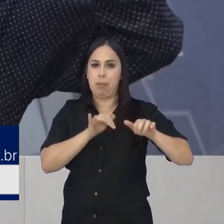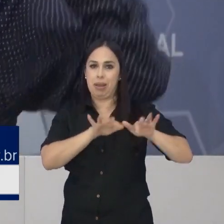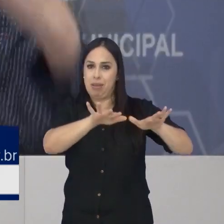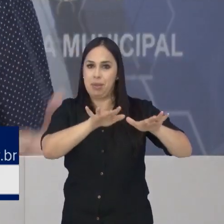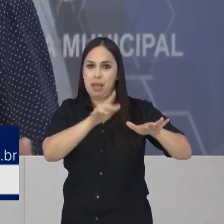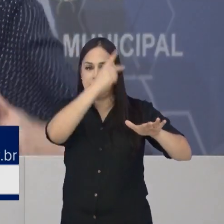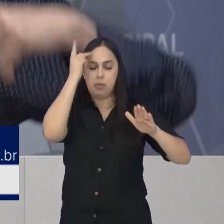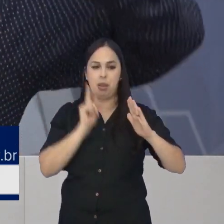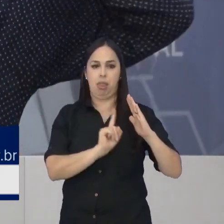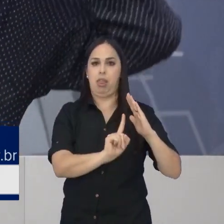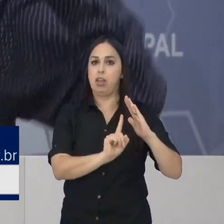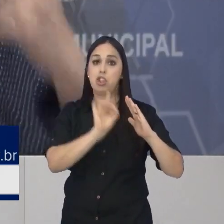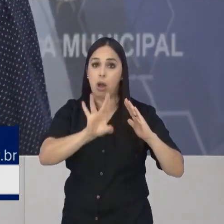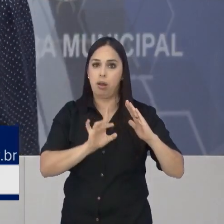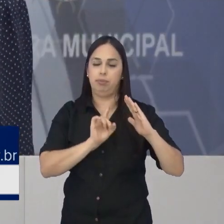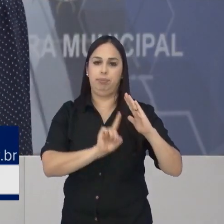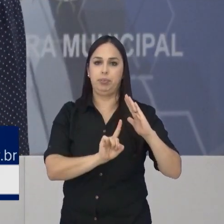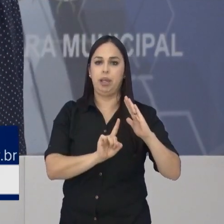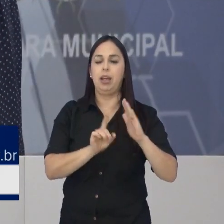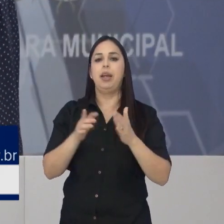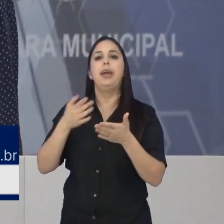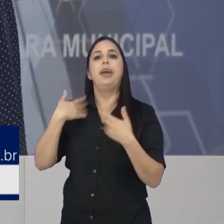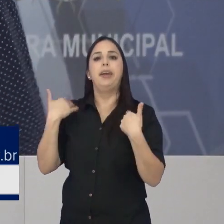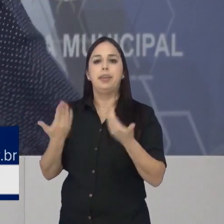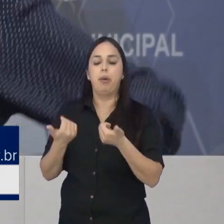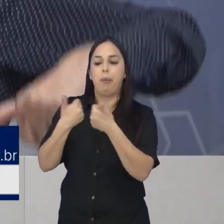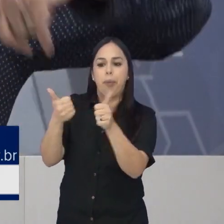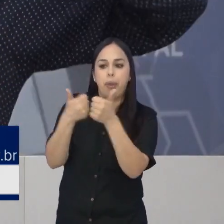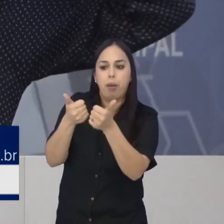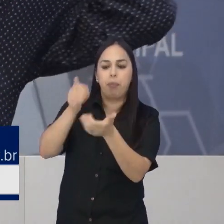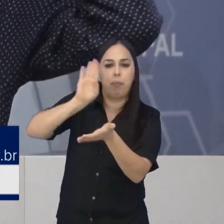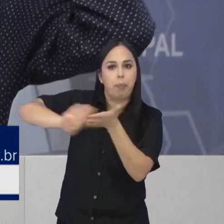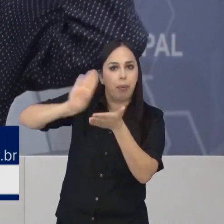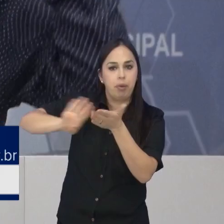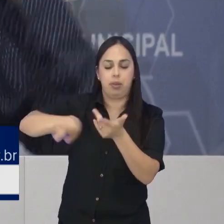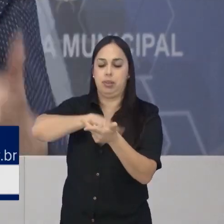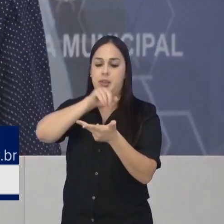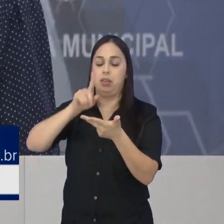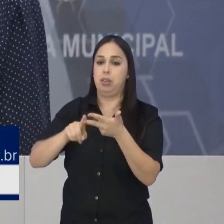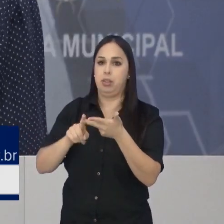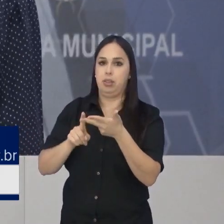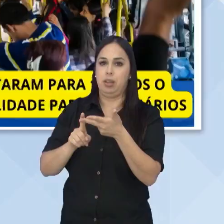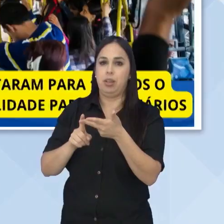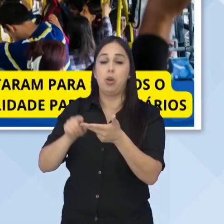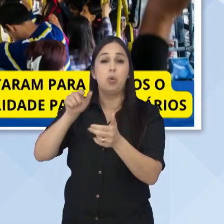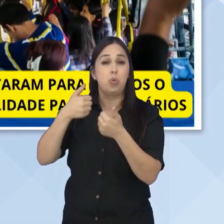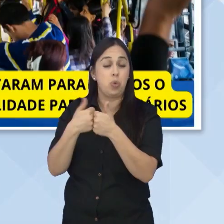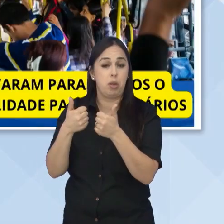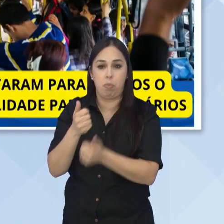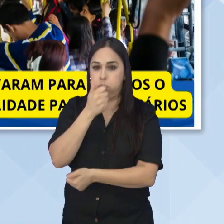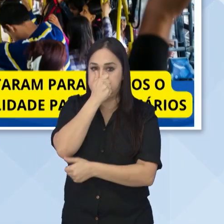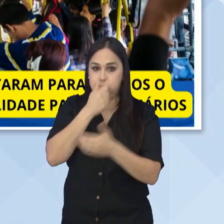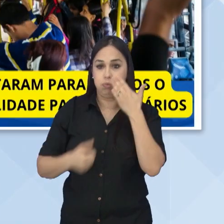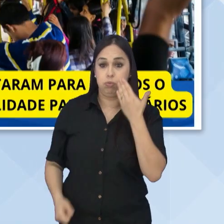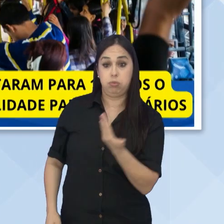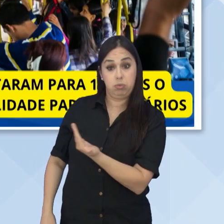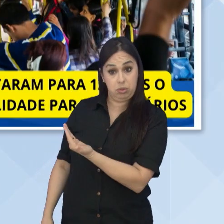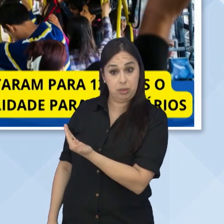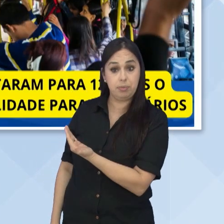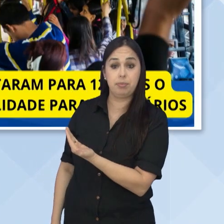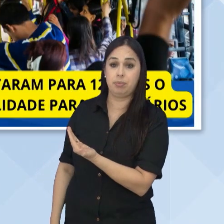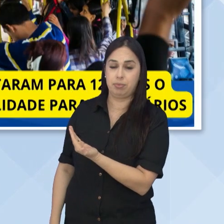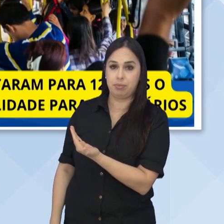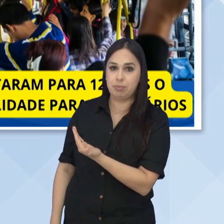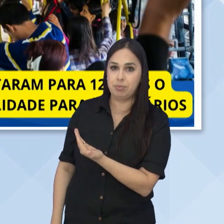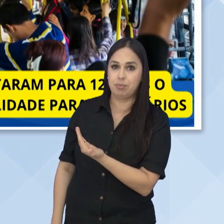cortes, essas viagens, esses itinerários não foram repostos. Os ônibus estão superlotados. E nós estamos